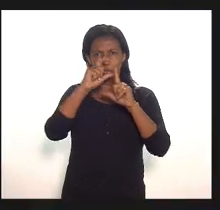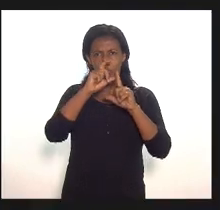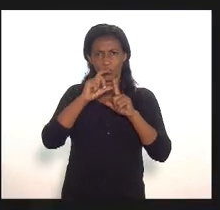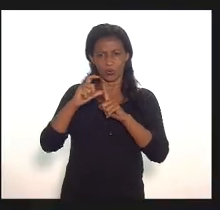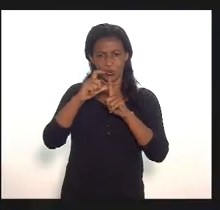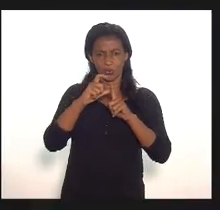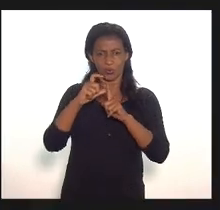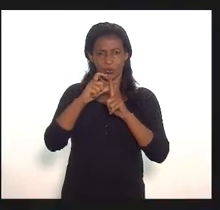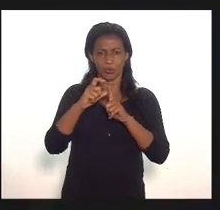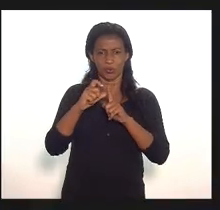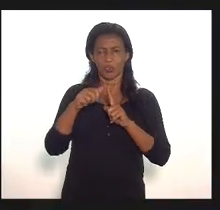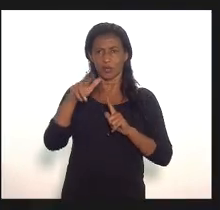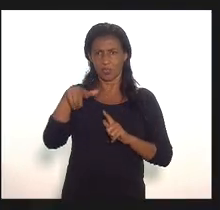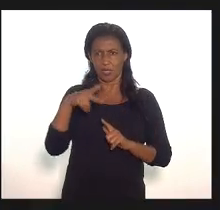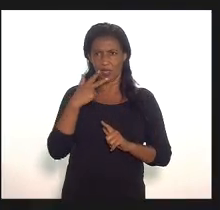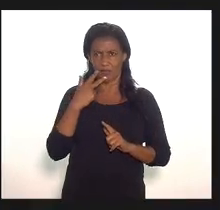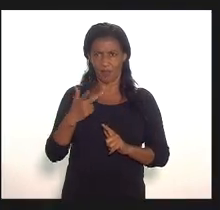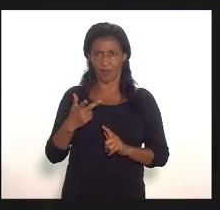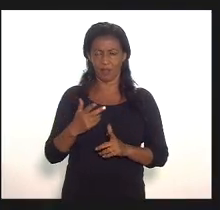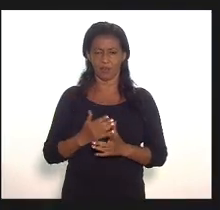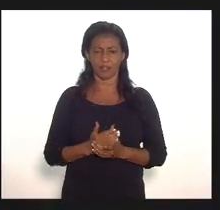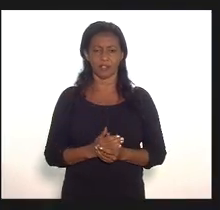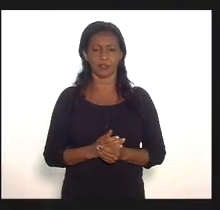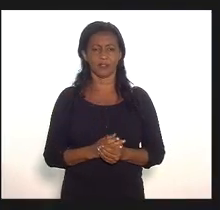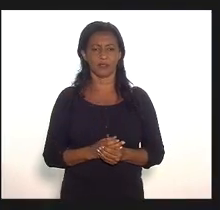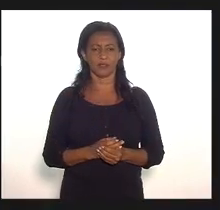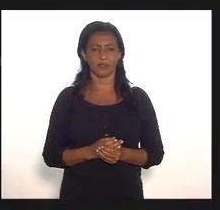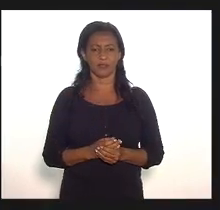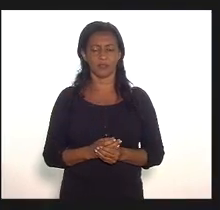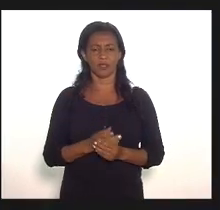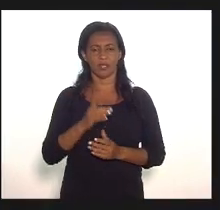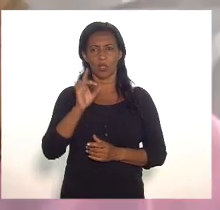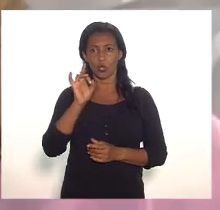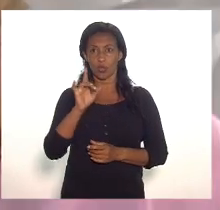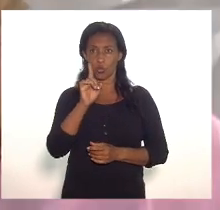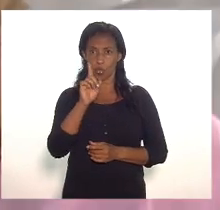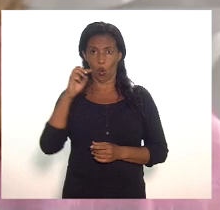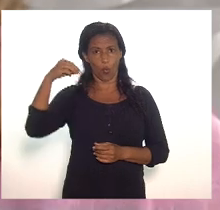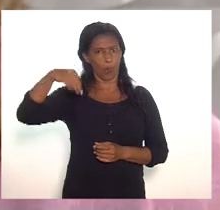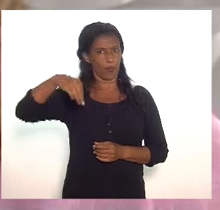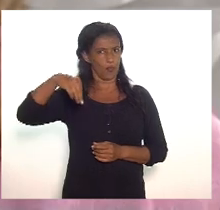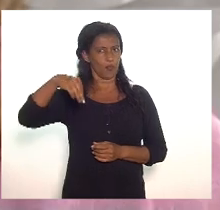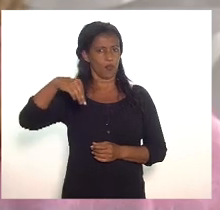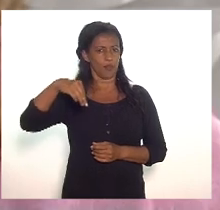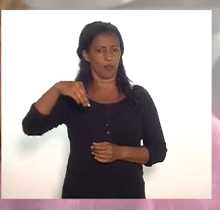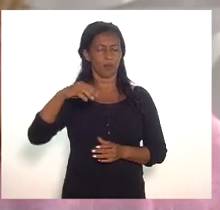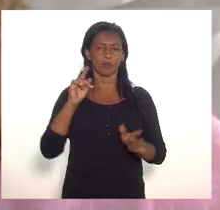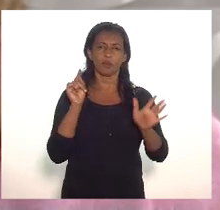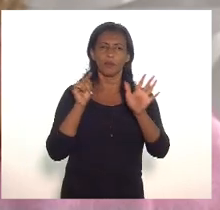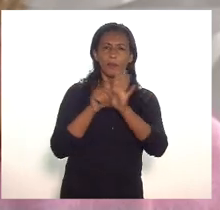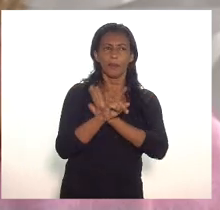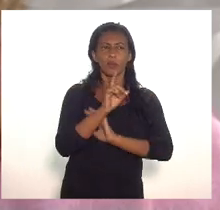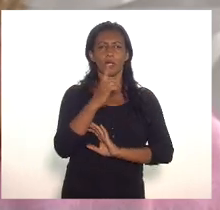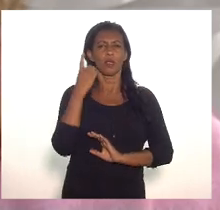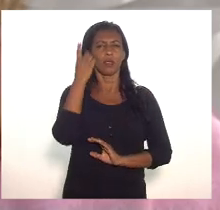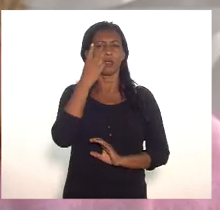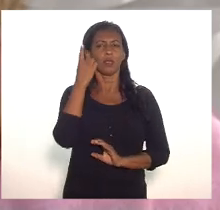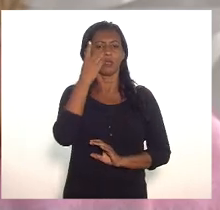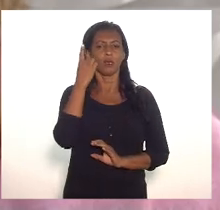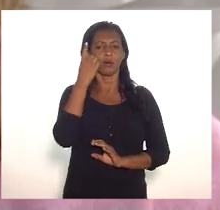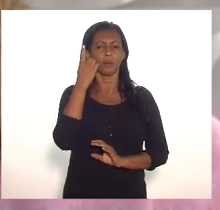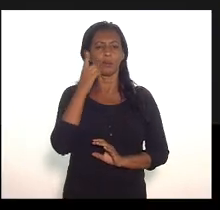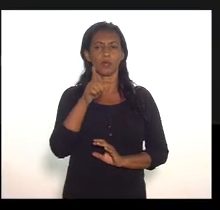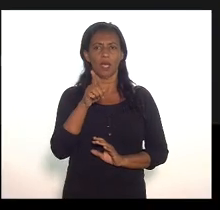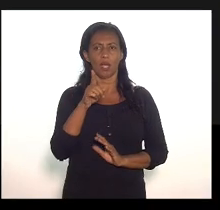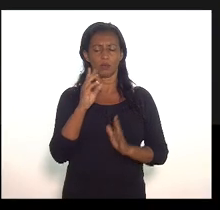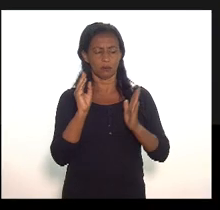Deputada Marta Rocha, eu estou inscrita. Só um minutinho, só estou indagando ao deputado se ele deseja fazer para